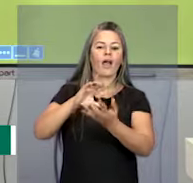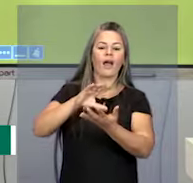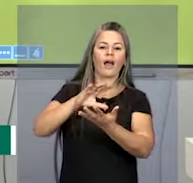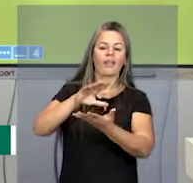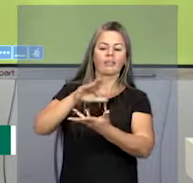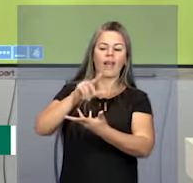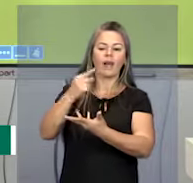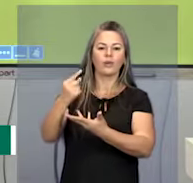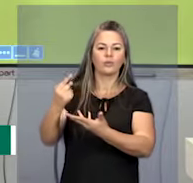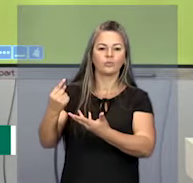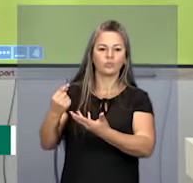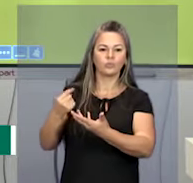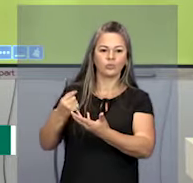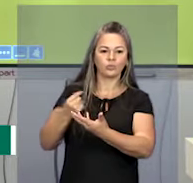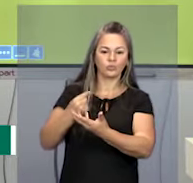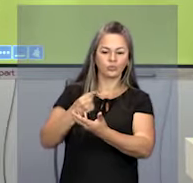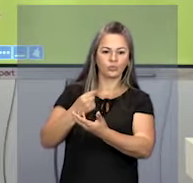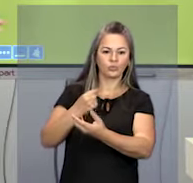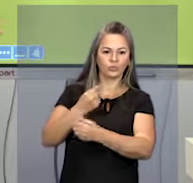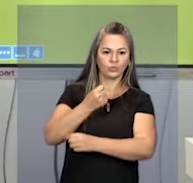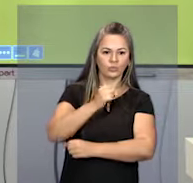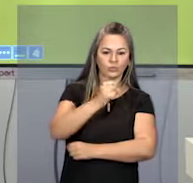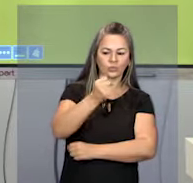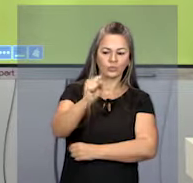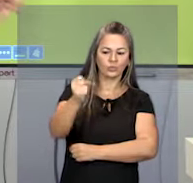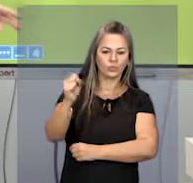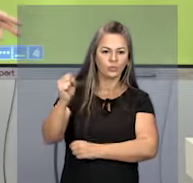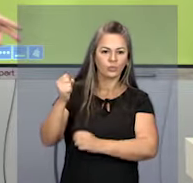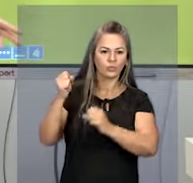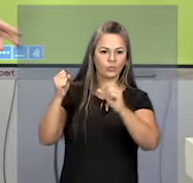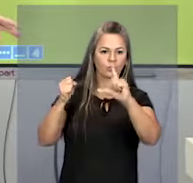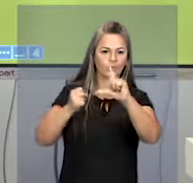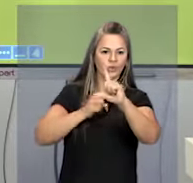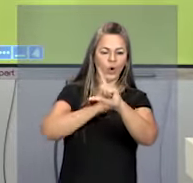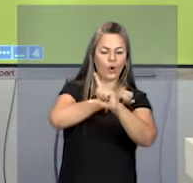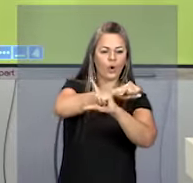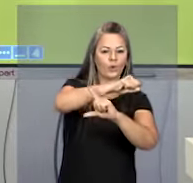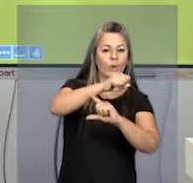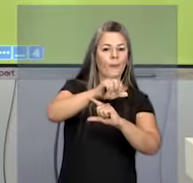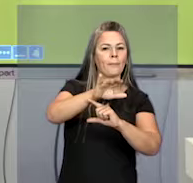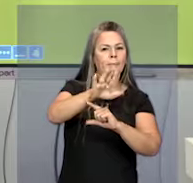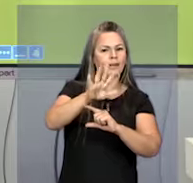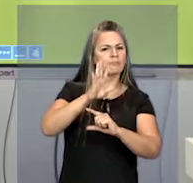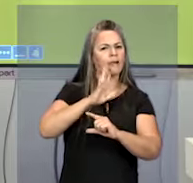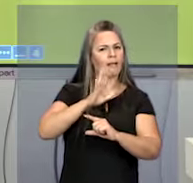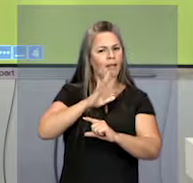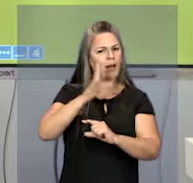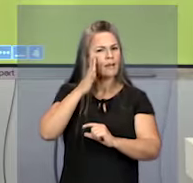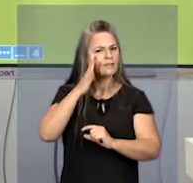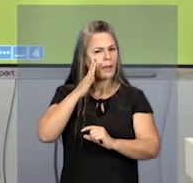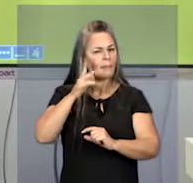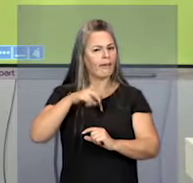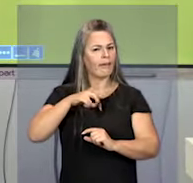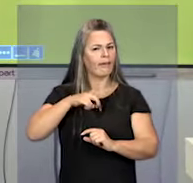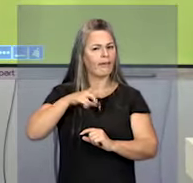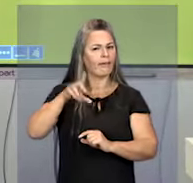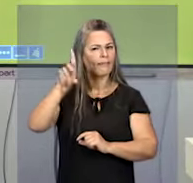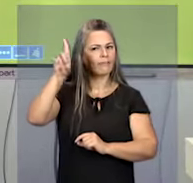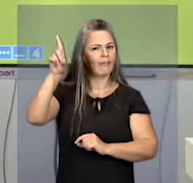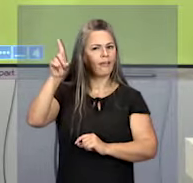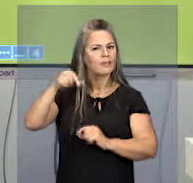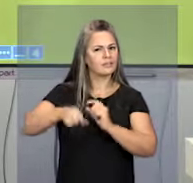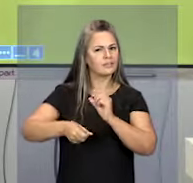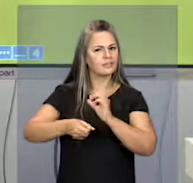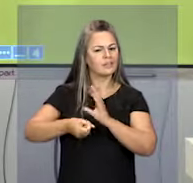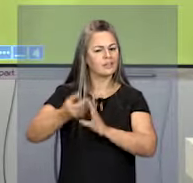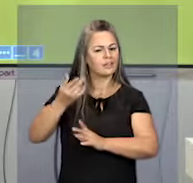Deus criou um grande luminar para governar o dia e um menor para governar a noite, então nós temos Sol e